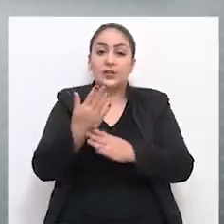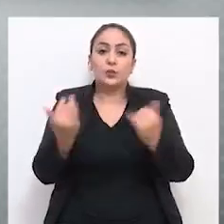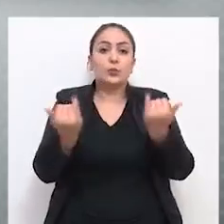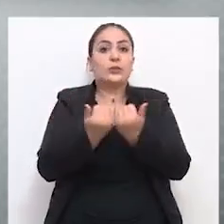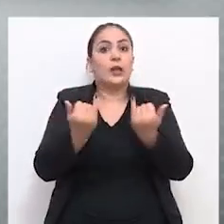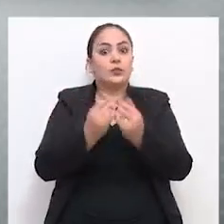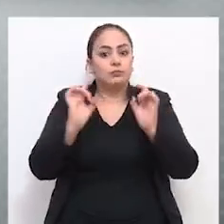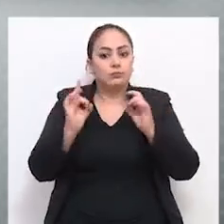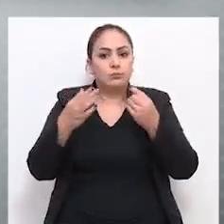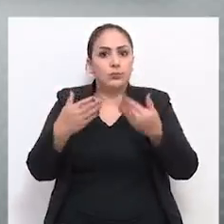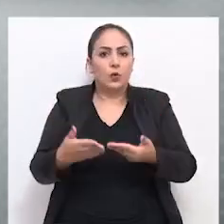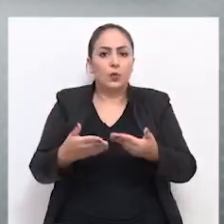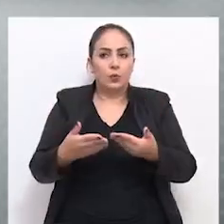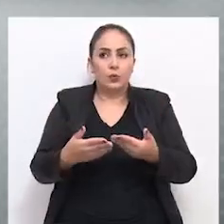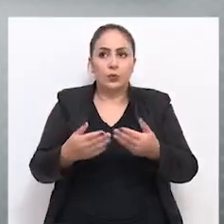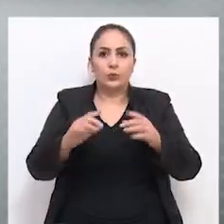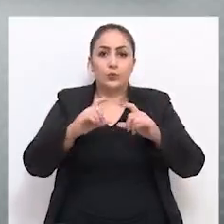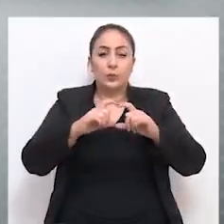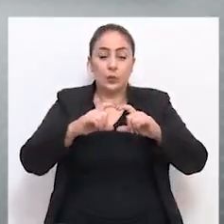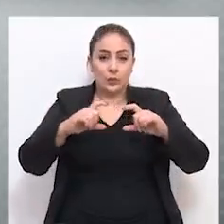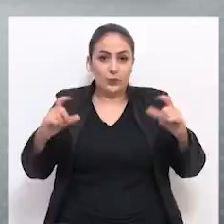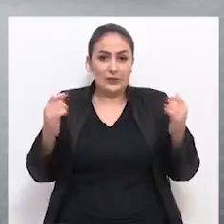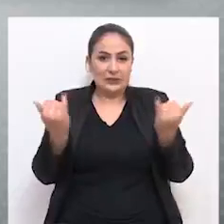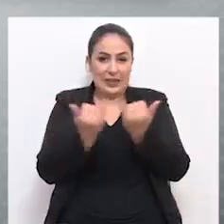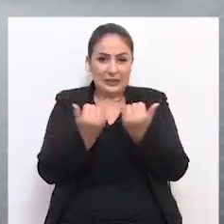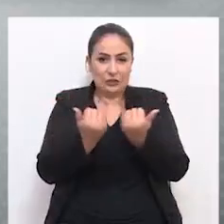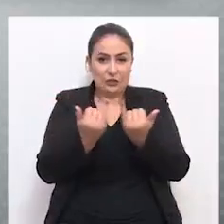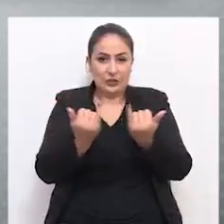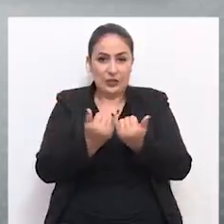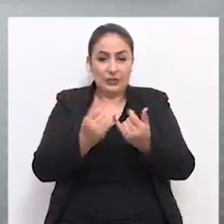site exclusivo. O endereço é